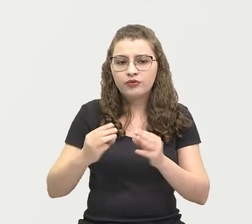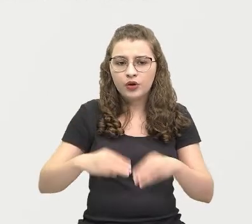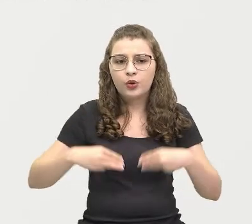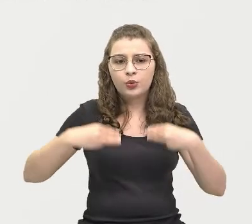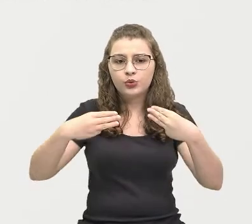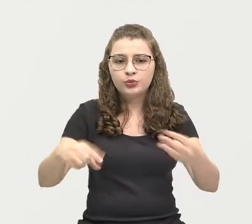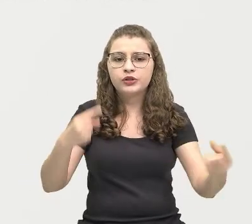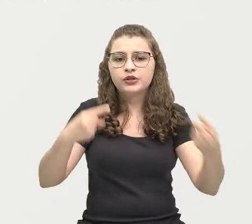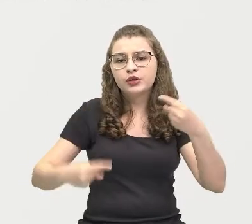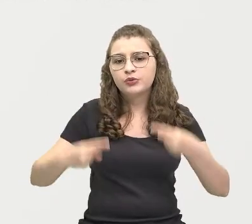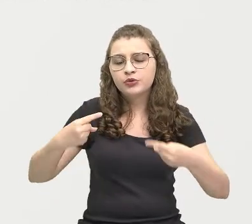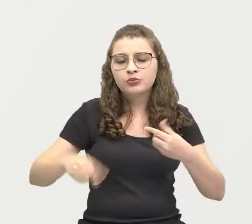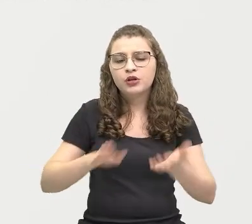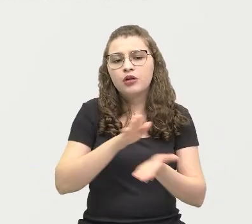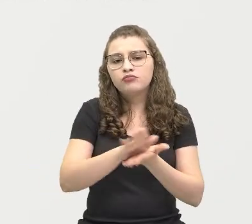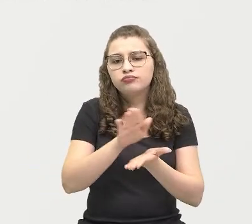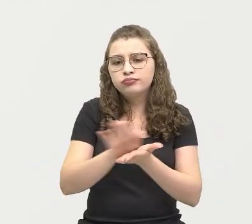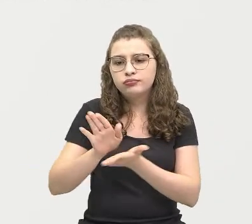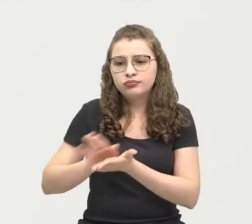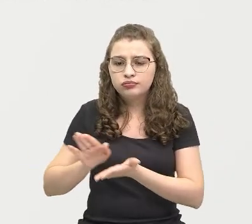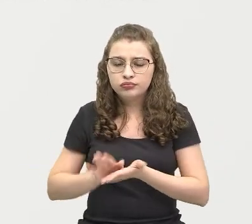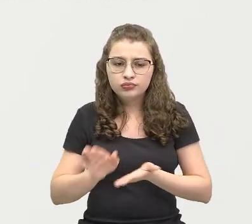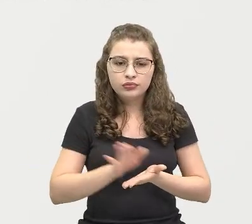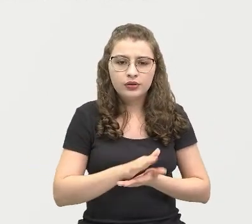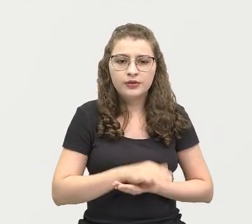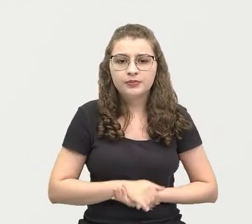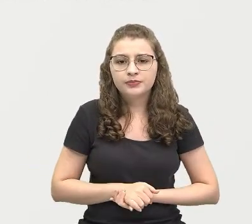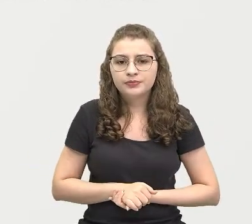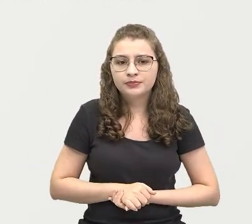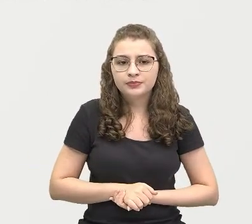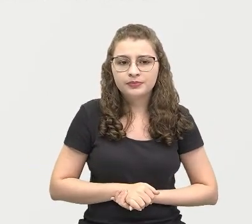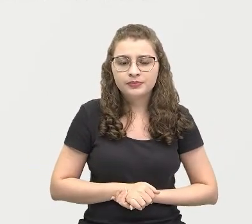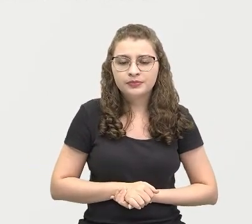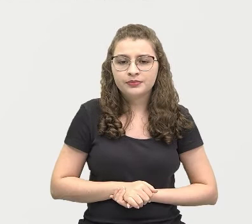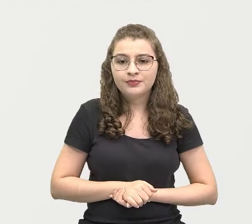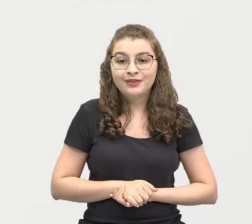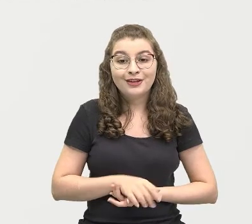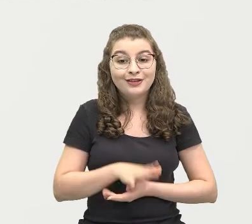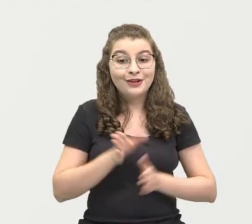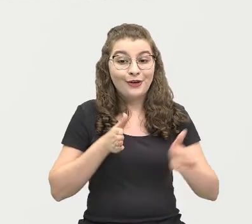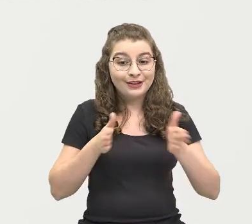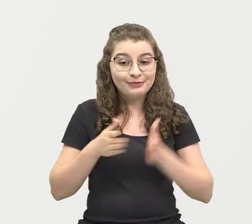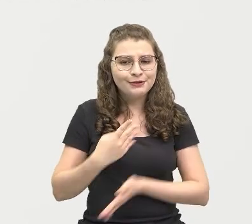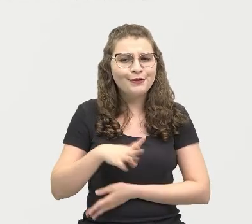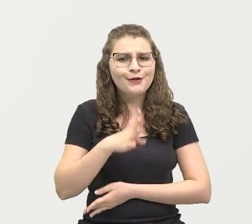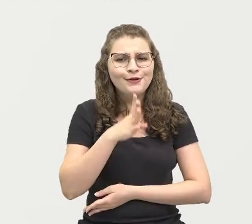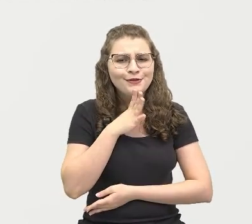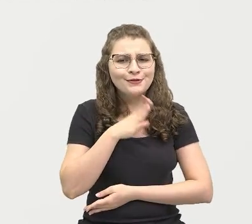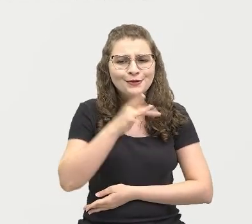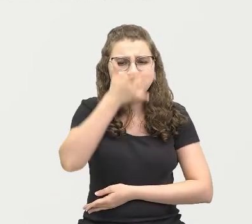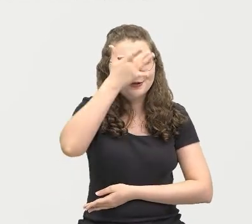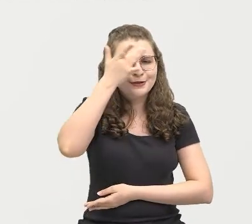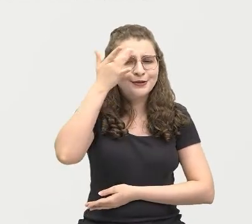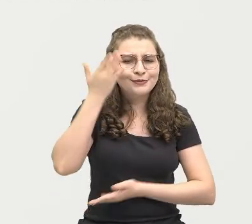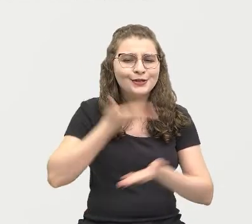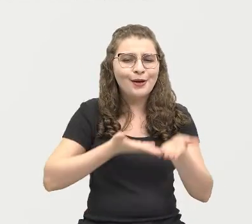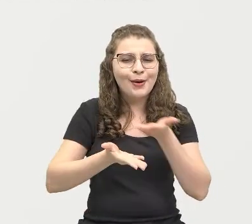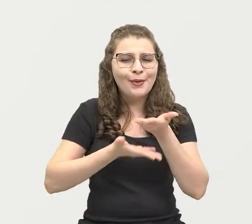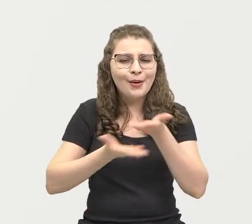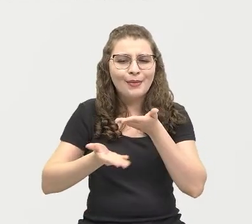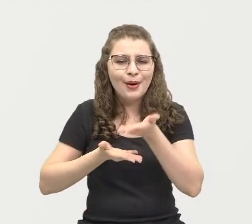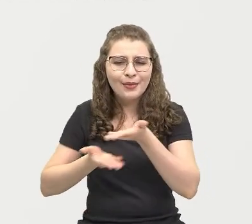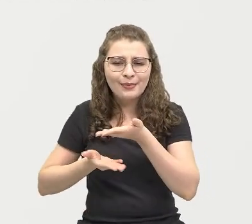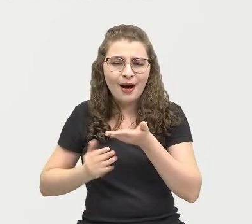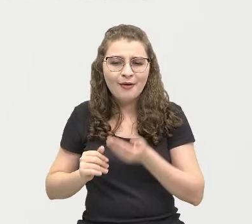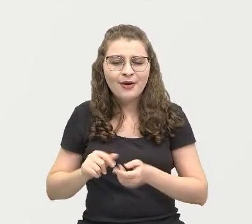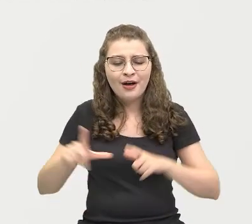Guerra e escreveu para diversos jornais. Então aqui ele conheceu diversas pessoas, né? Ele trabalhou como funcionário público.